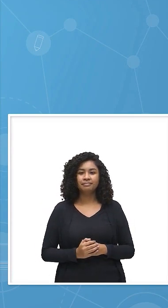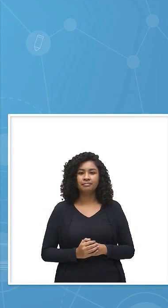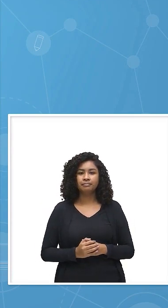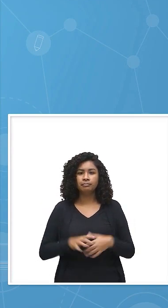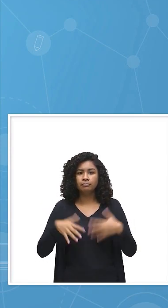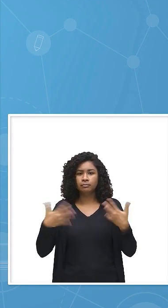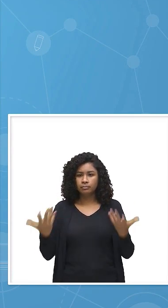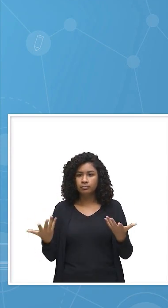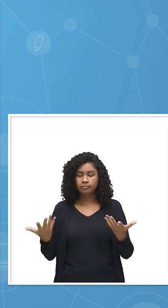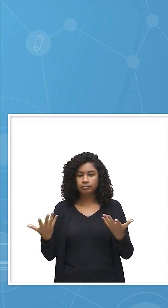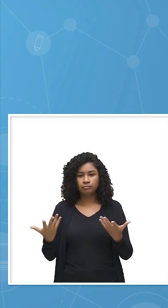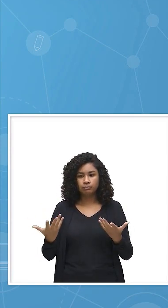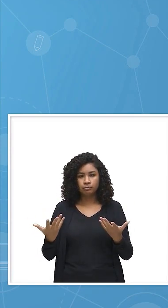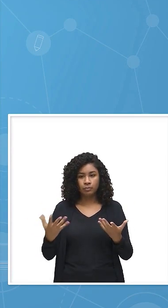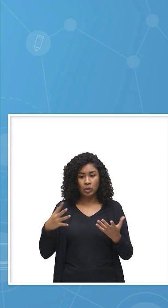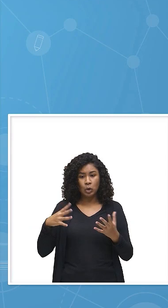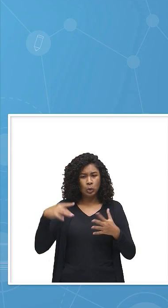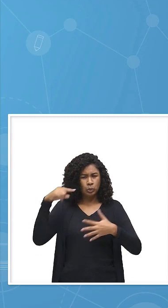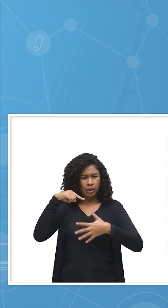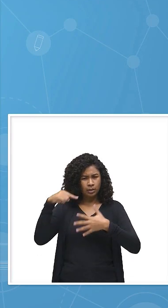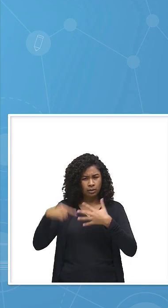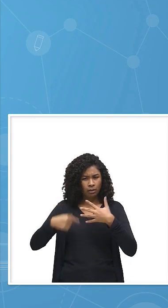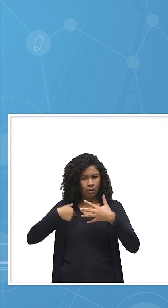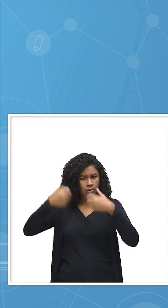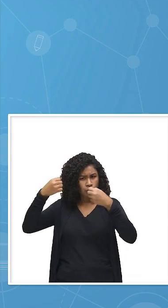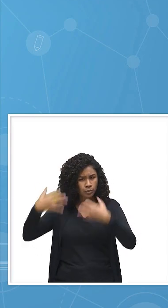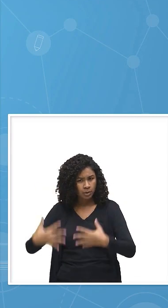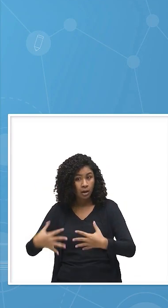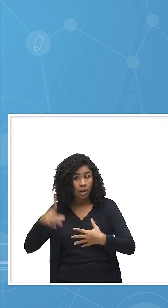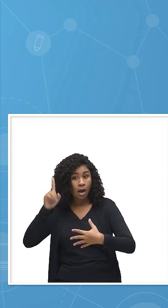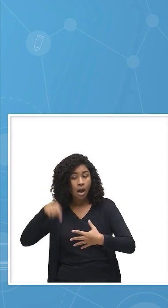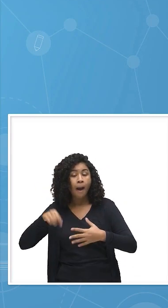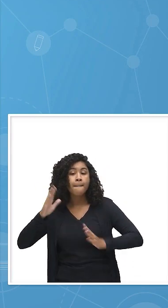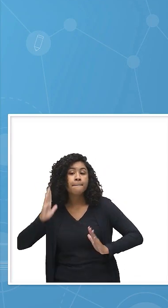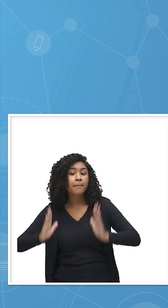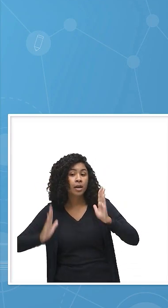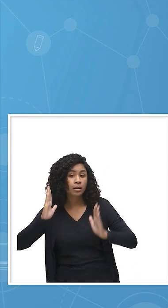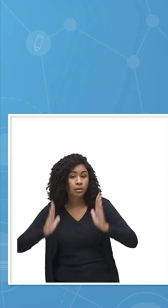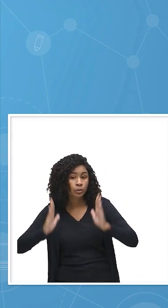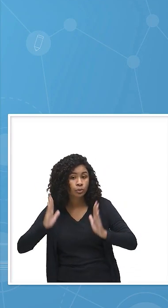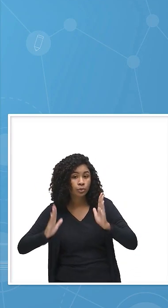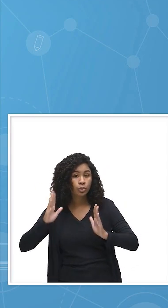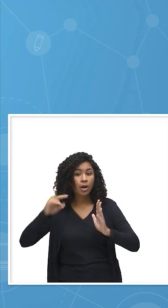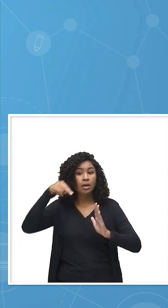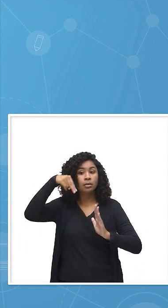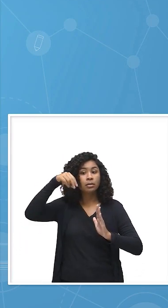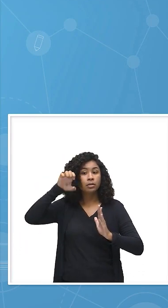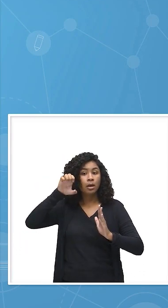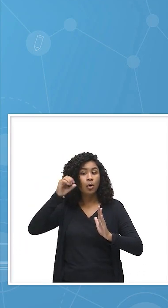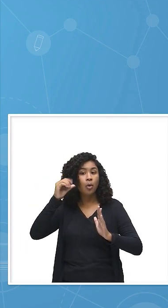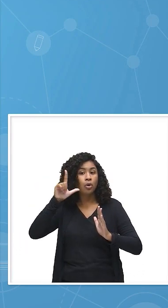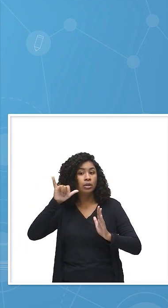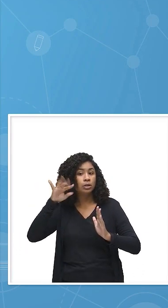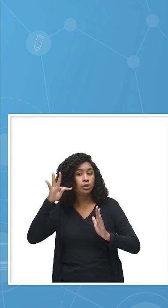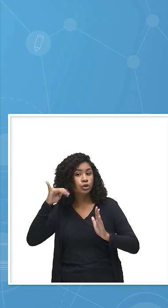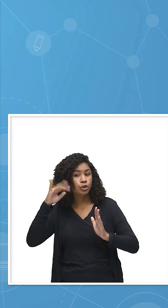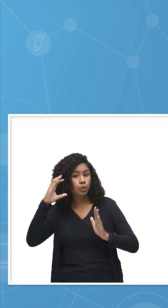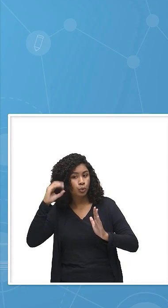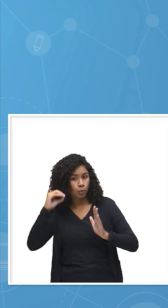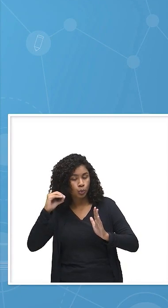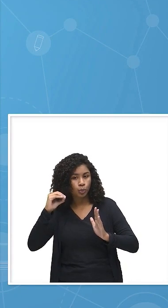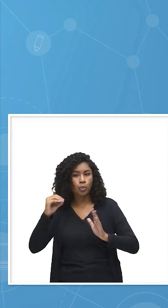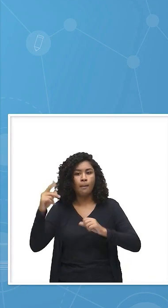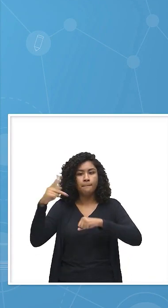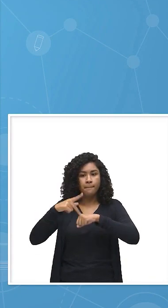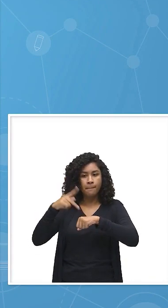do período neolítico. Lembra que eu citei os crudes para falar de como era difícil conseguir alimentos? Então,